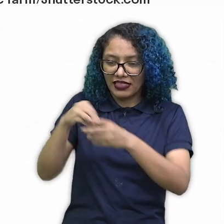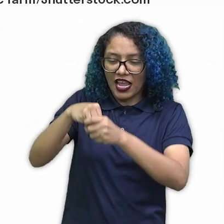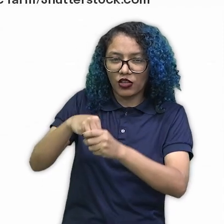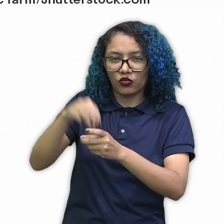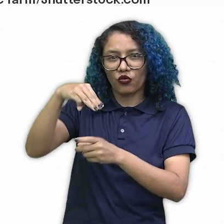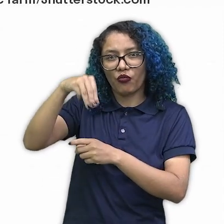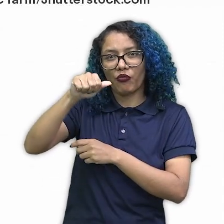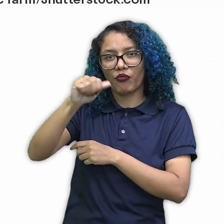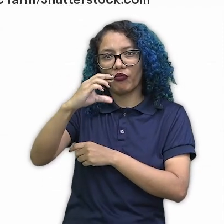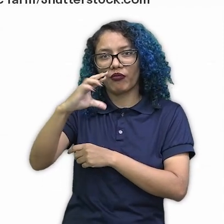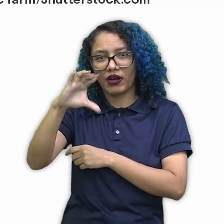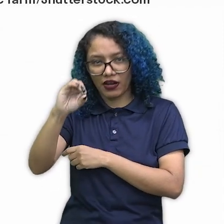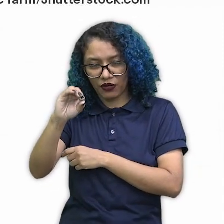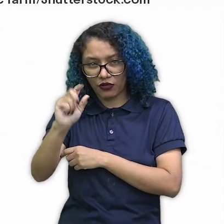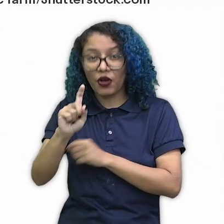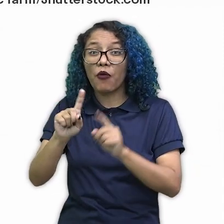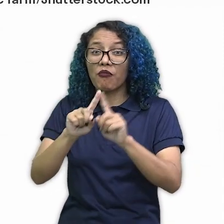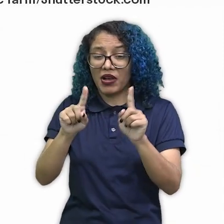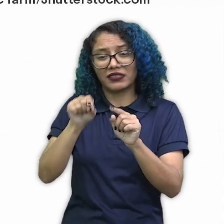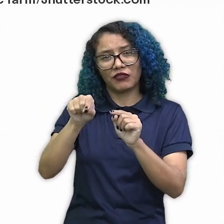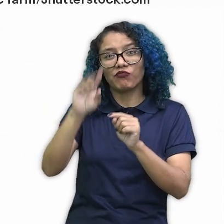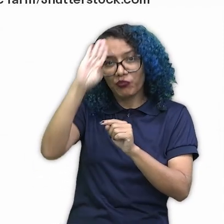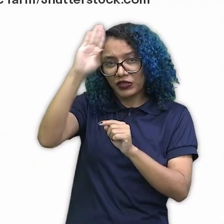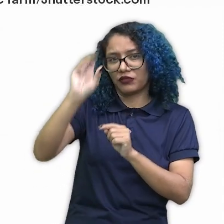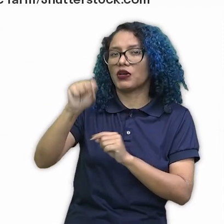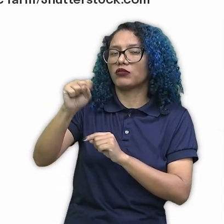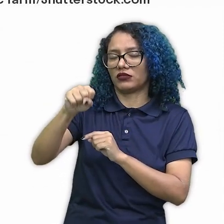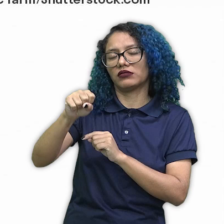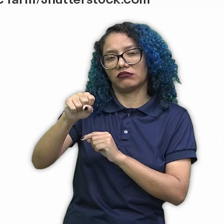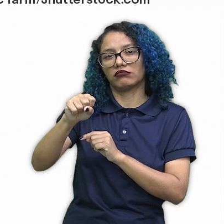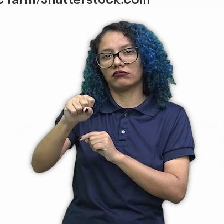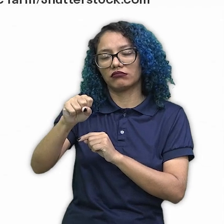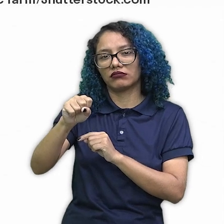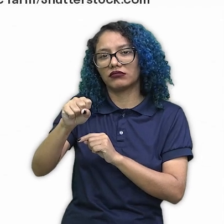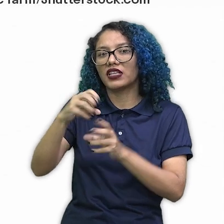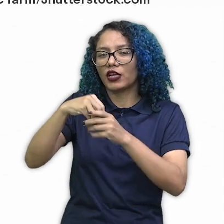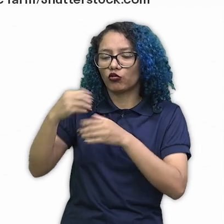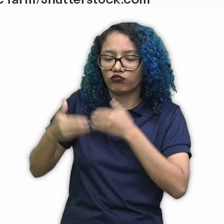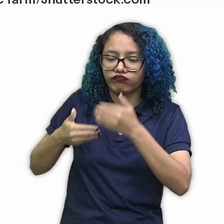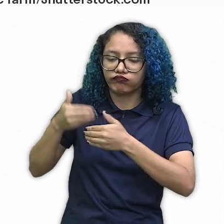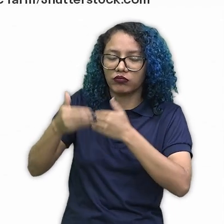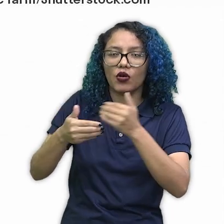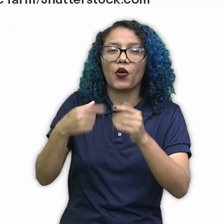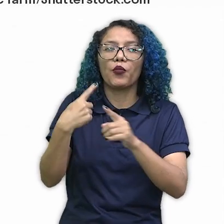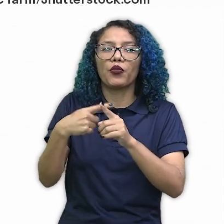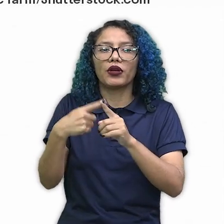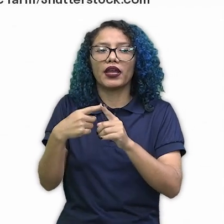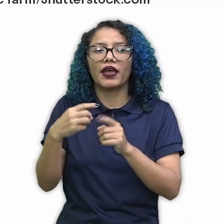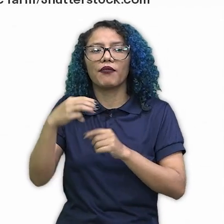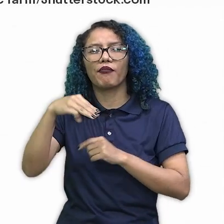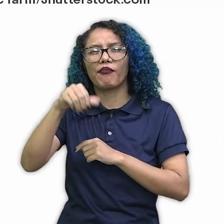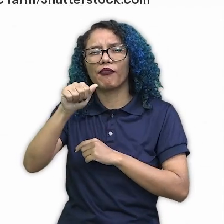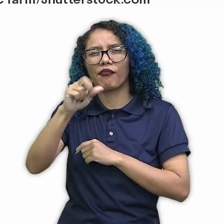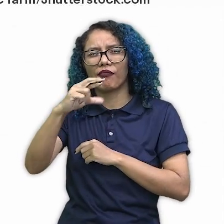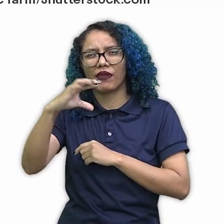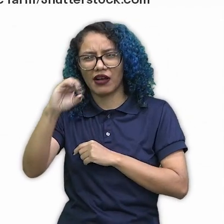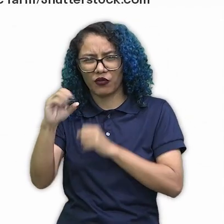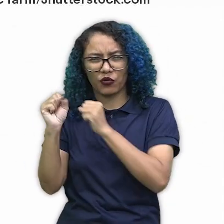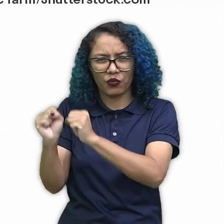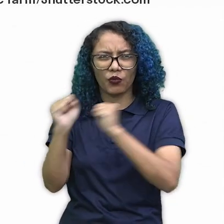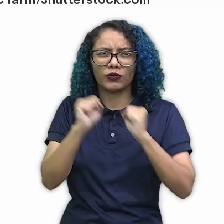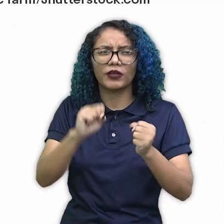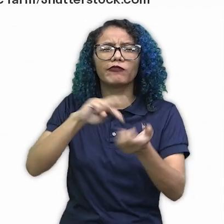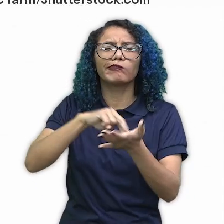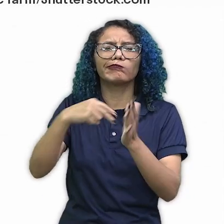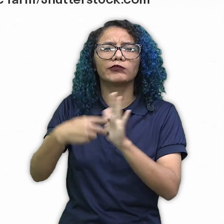ele continue sendo a grande força desse processo todo aí. Por quê? Quando ele falava de macro poder, ele estava